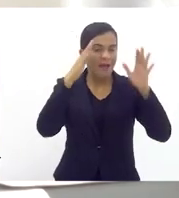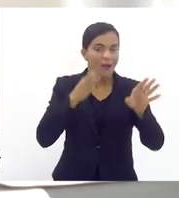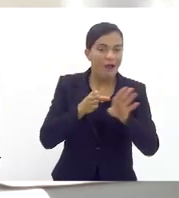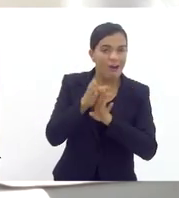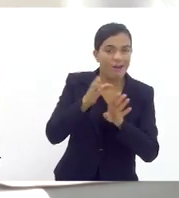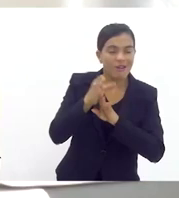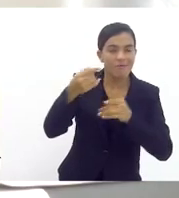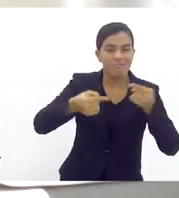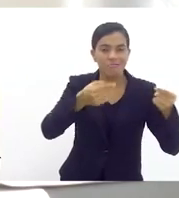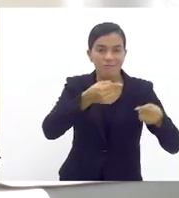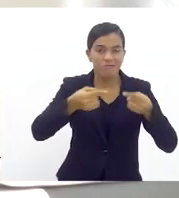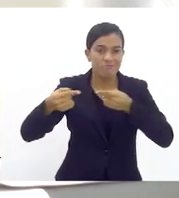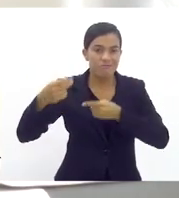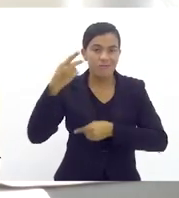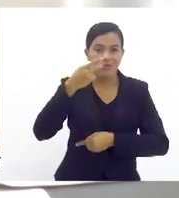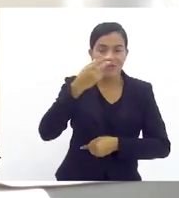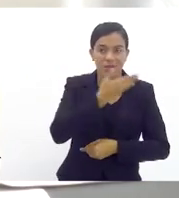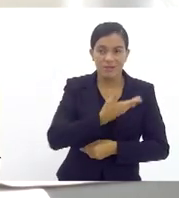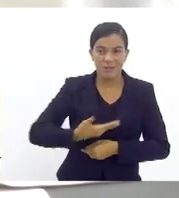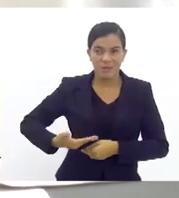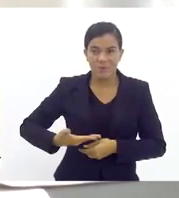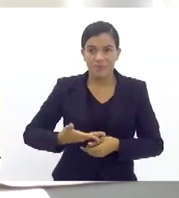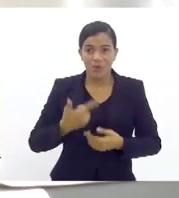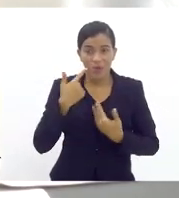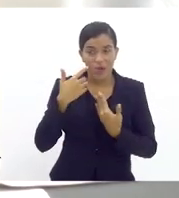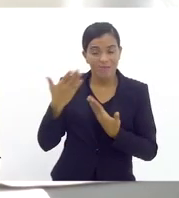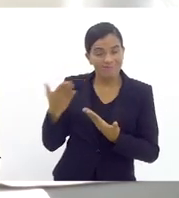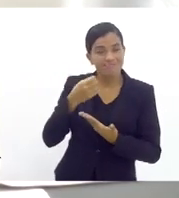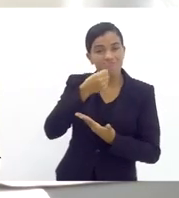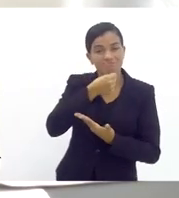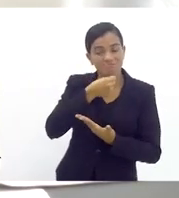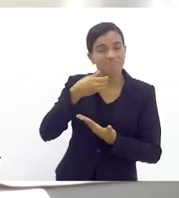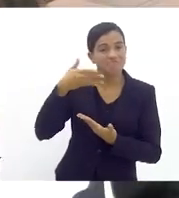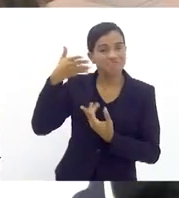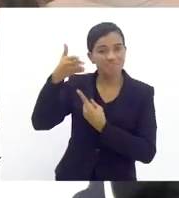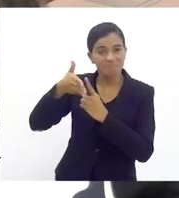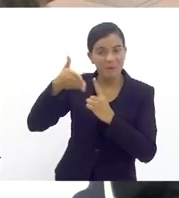públicas. Doutora Maria Eduarda, a palavra está com a senhora.